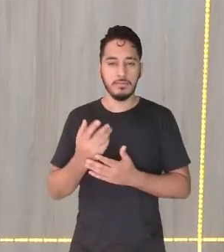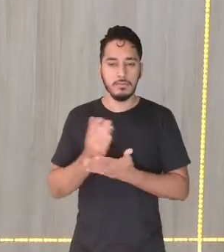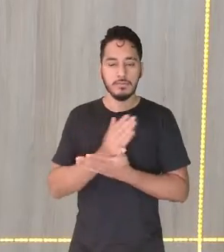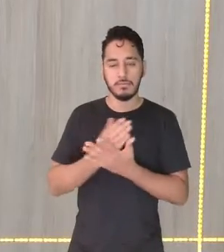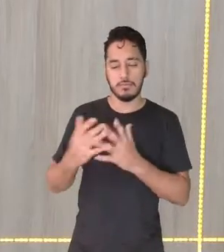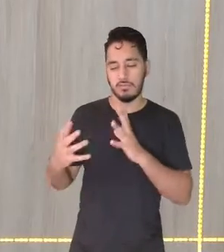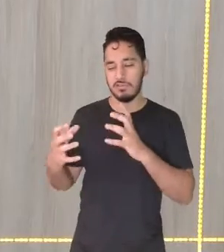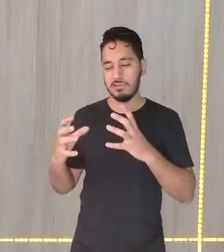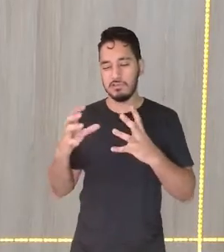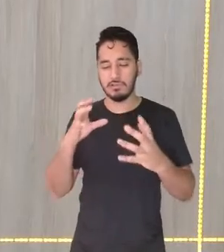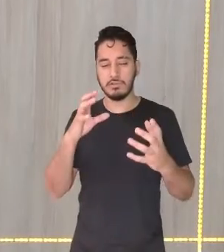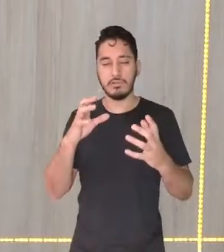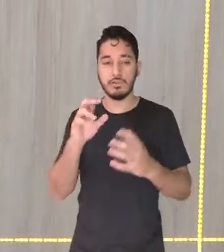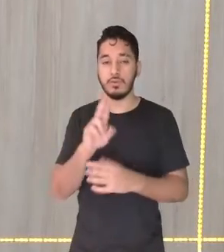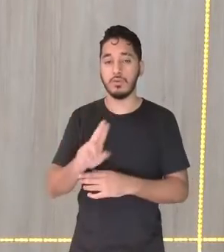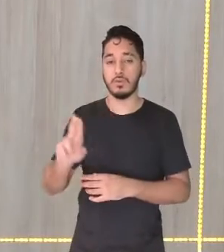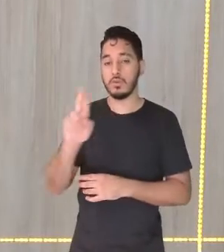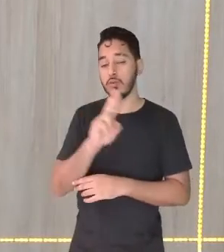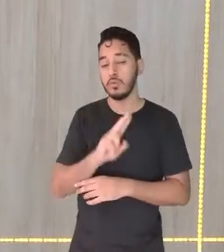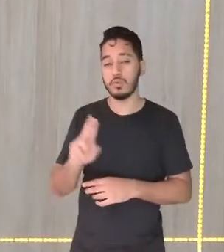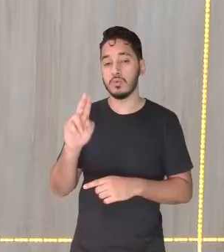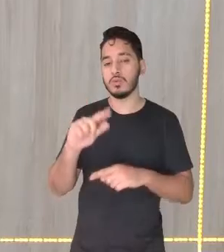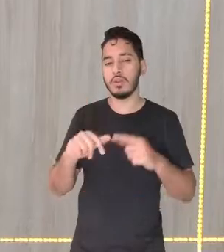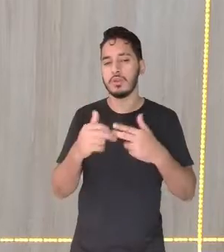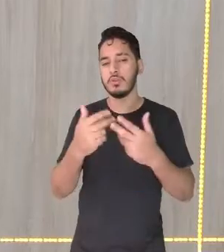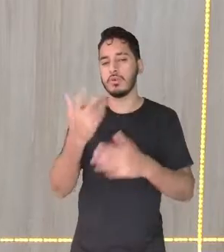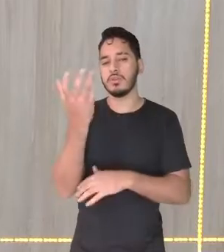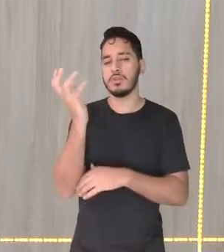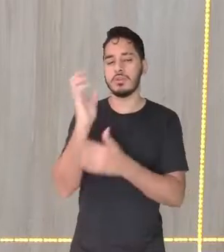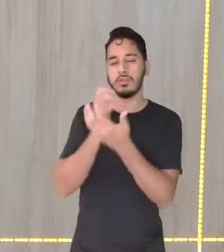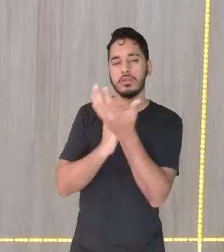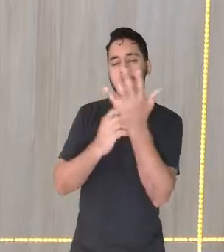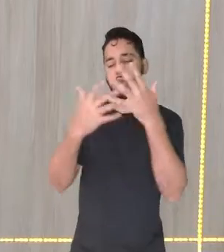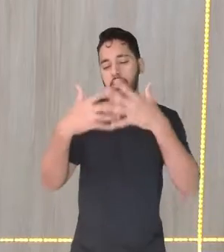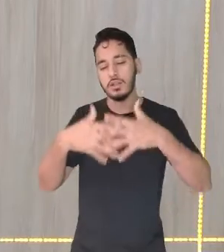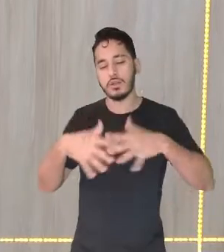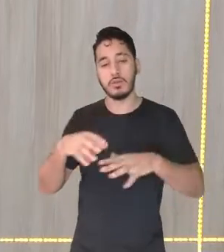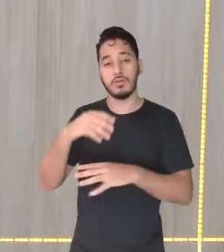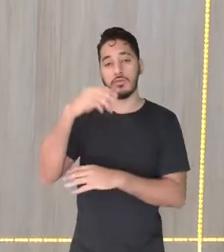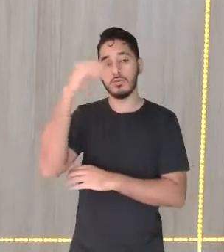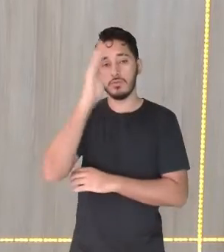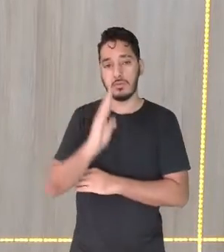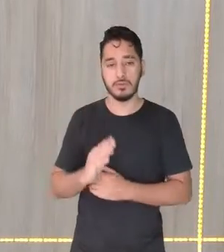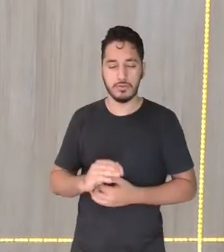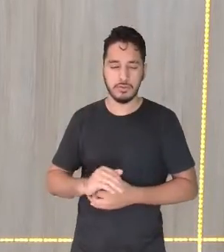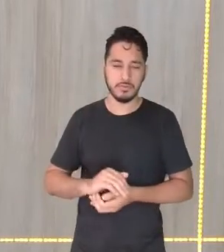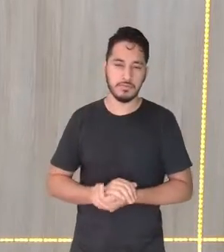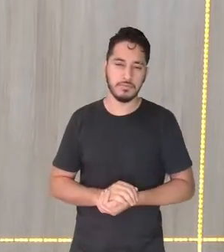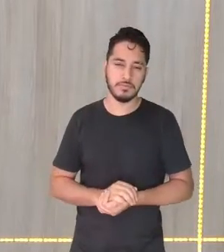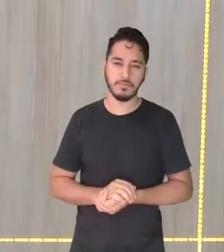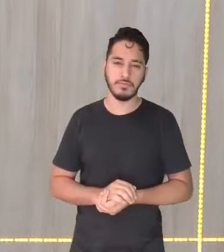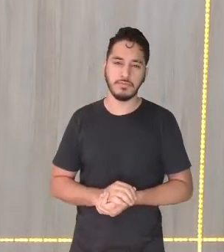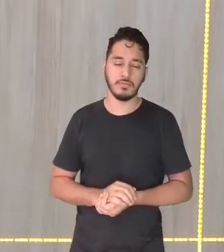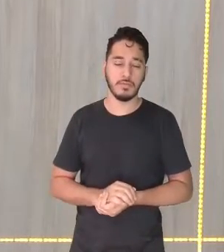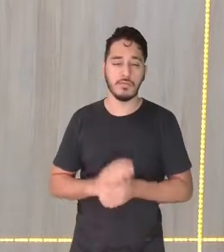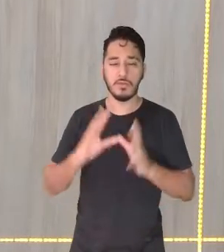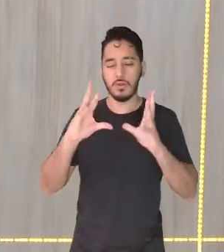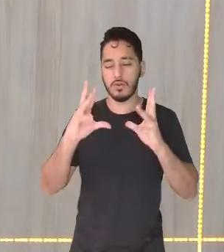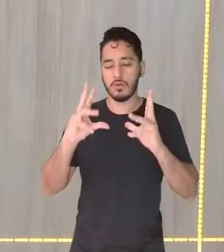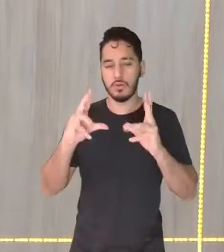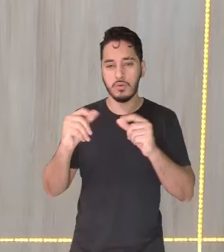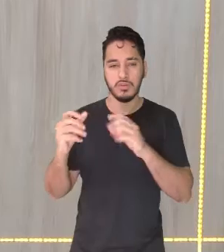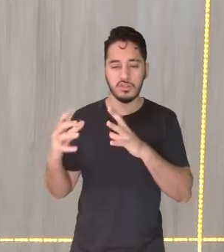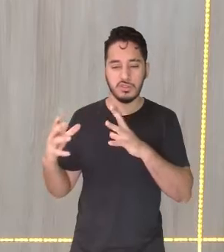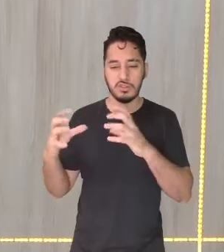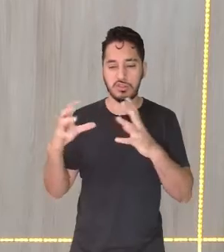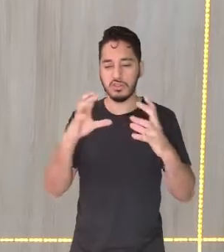conflitos pelo uso dos recursos naturais aqui no nosso país, né? E todos esses conflitos,